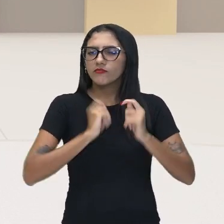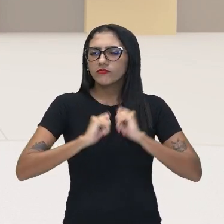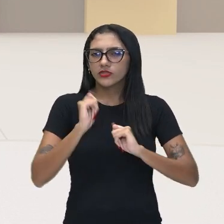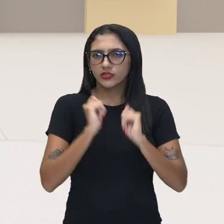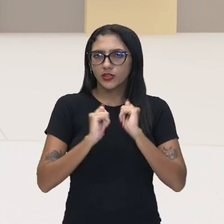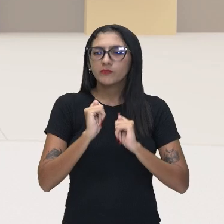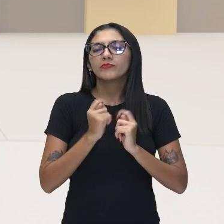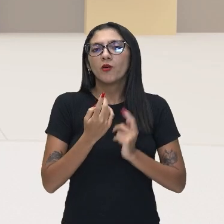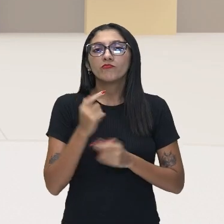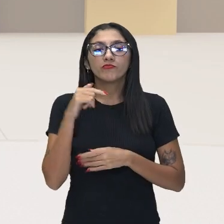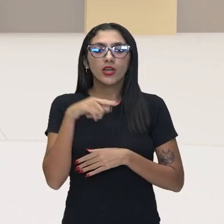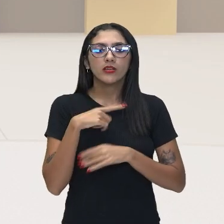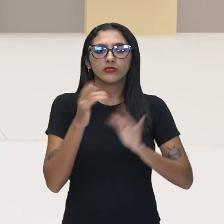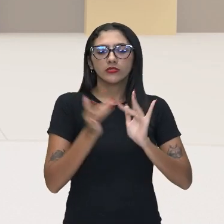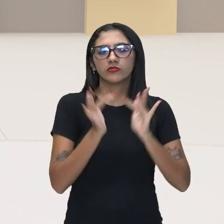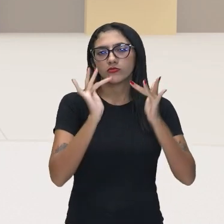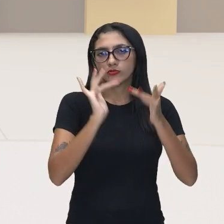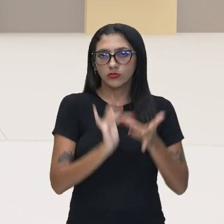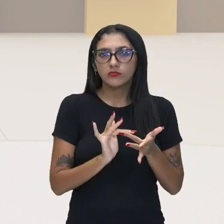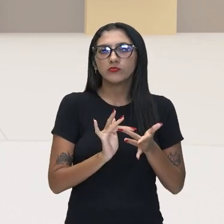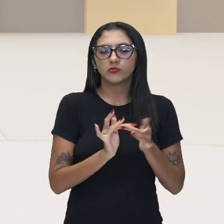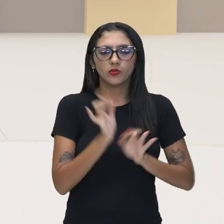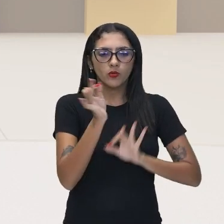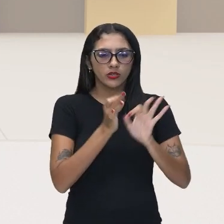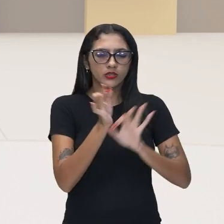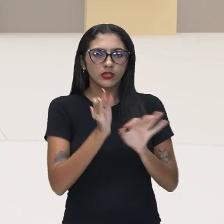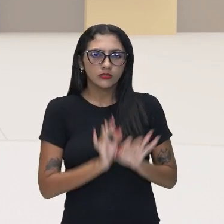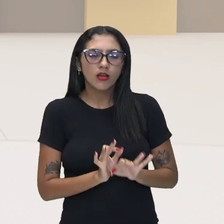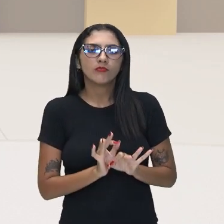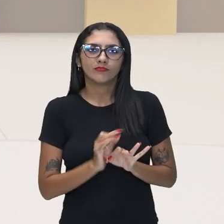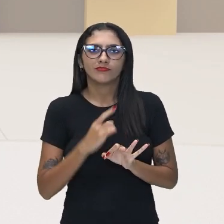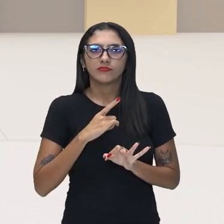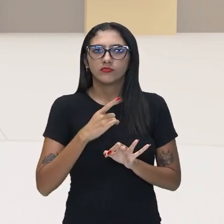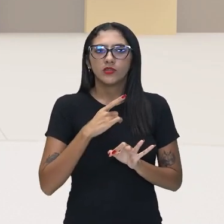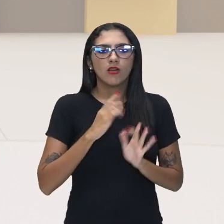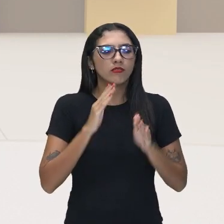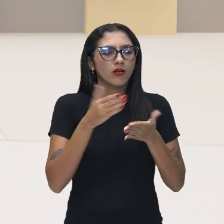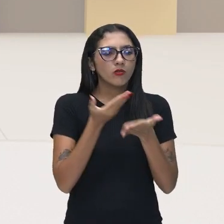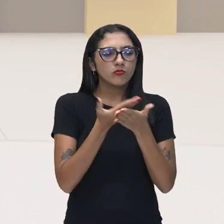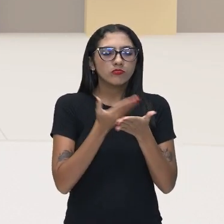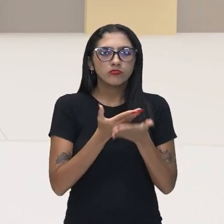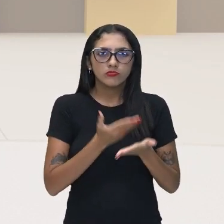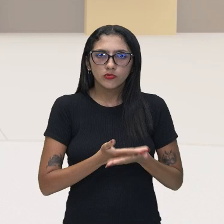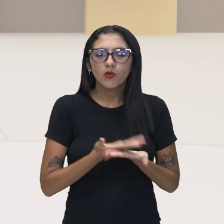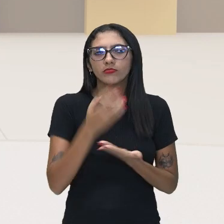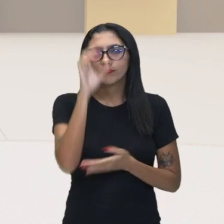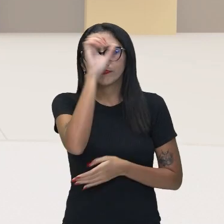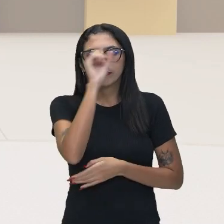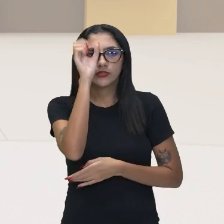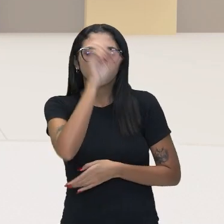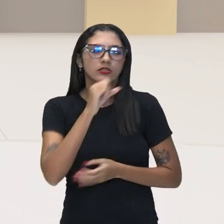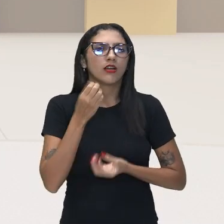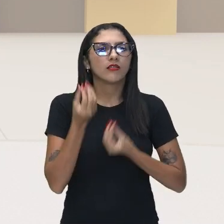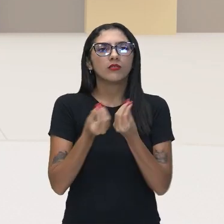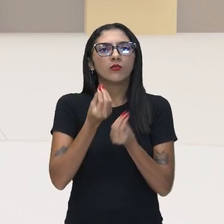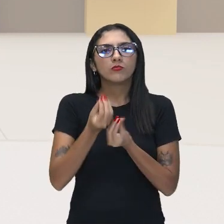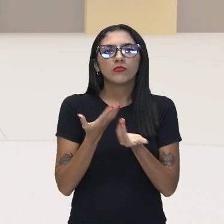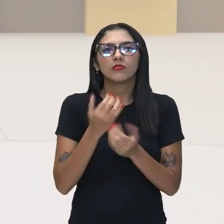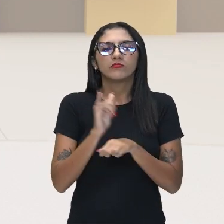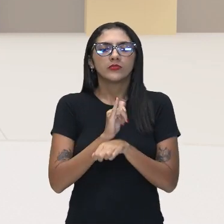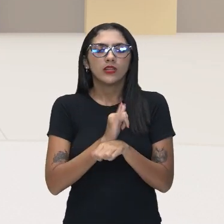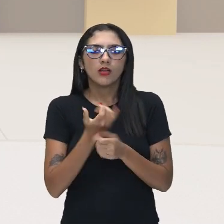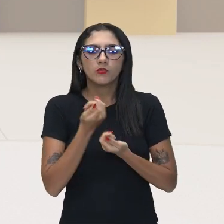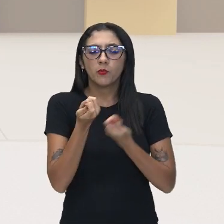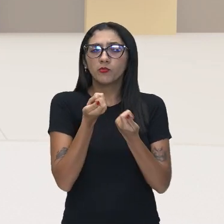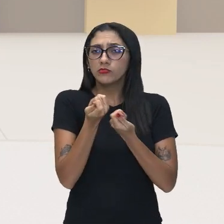nossa organização financeira, lógico que a gente estuda ali a nossa educação financeira, né? Saber como lidar ali com o nosso